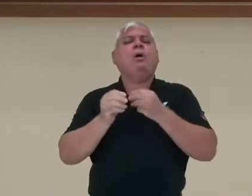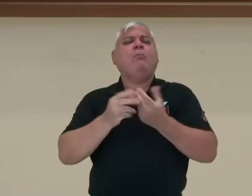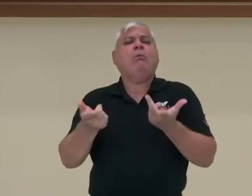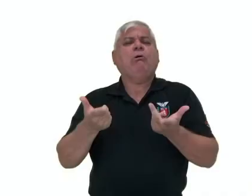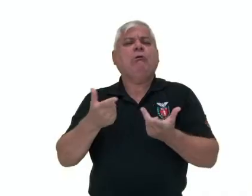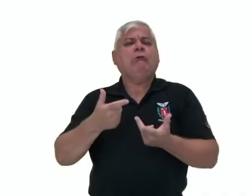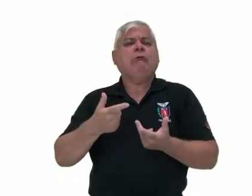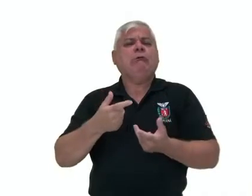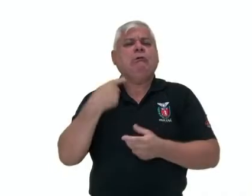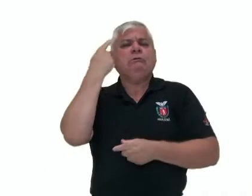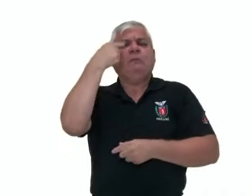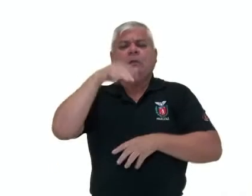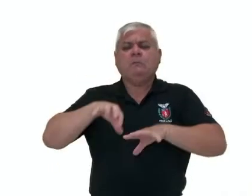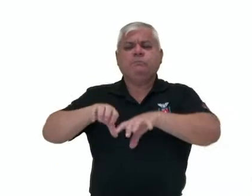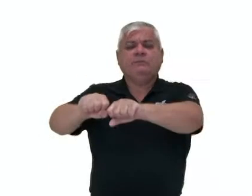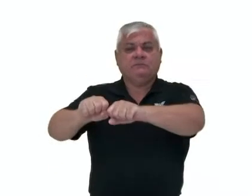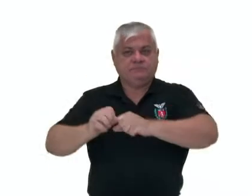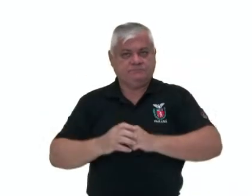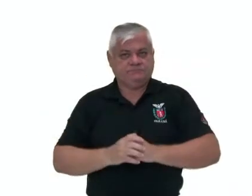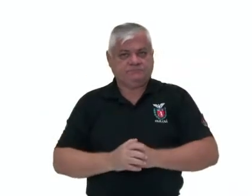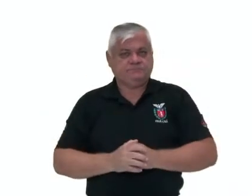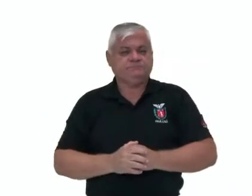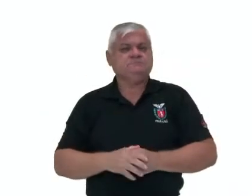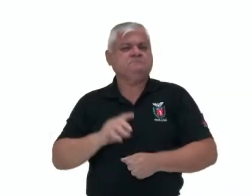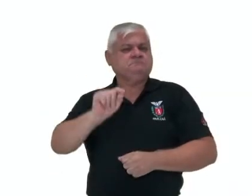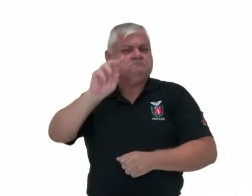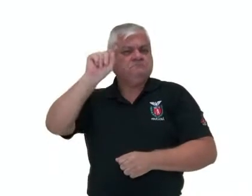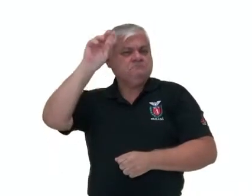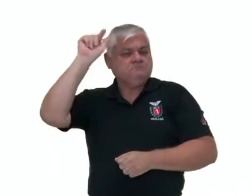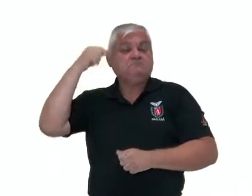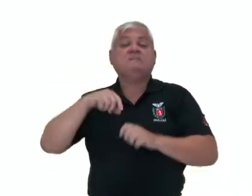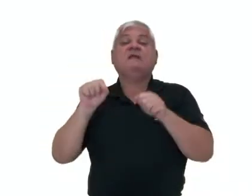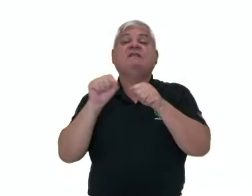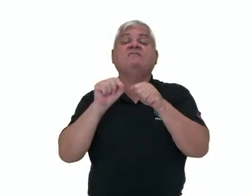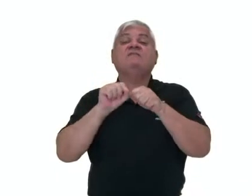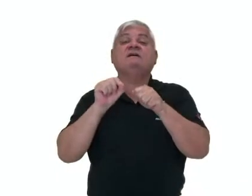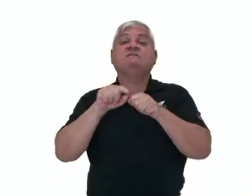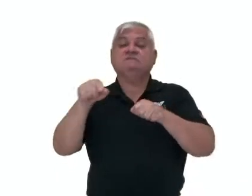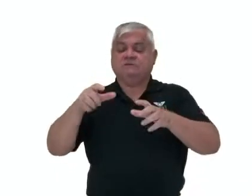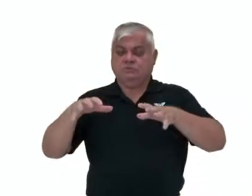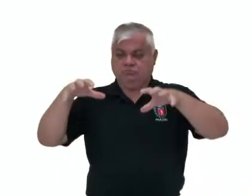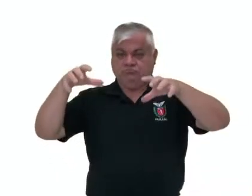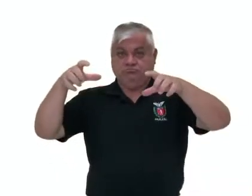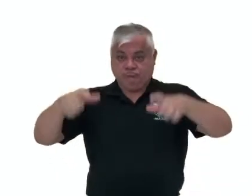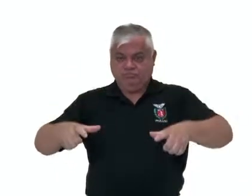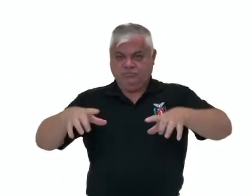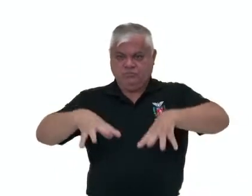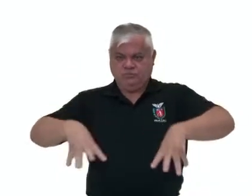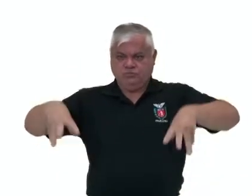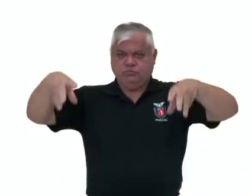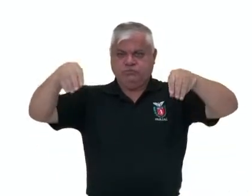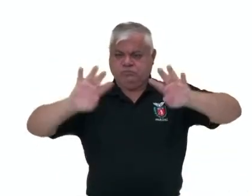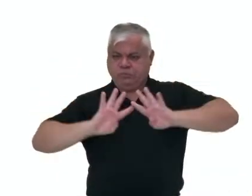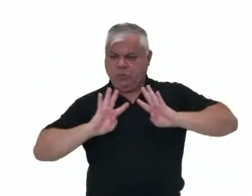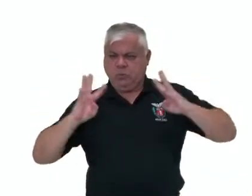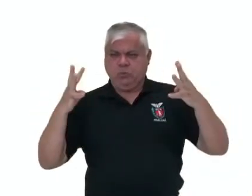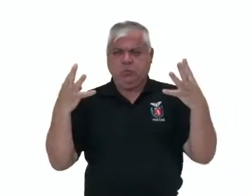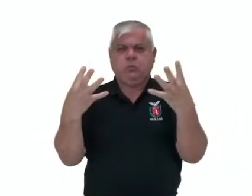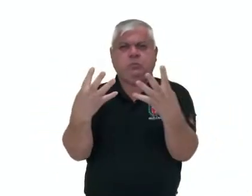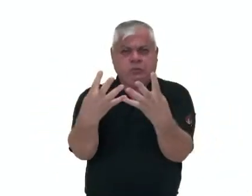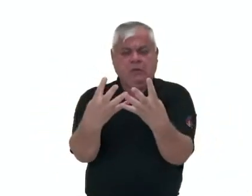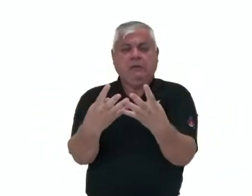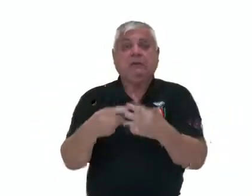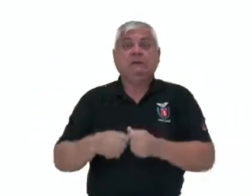por quê. No passado, os Incas formavam um poderoso império que foi conquistado pelos